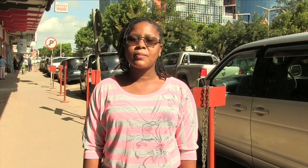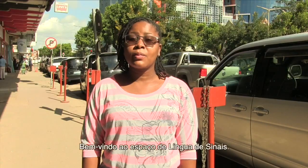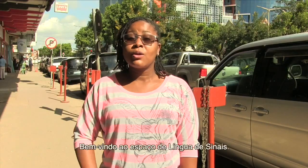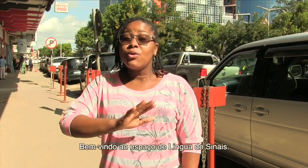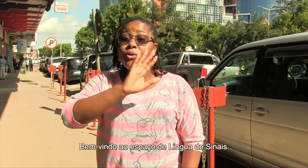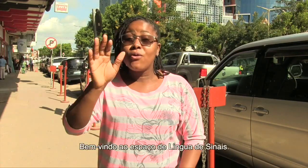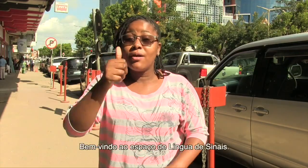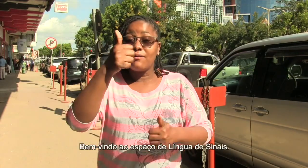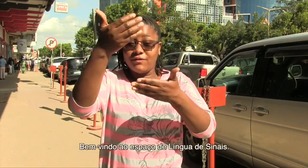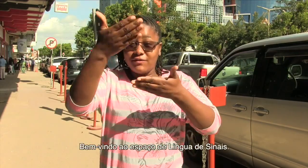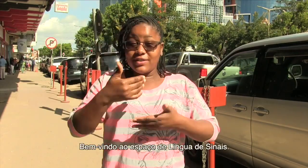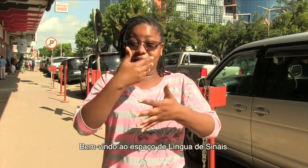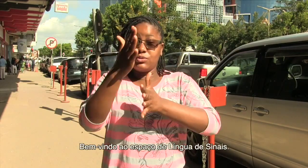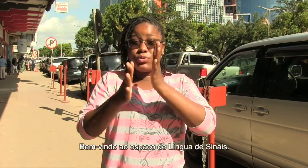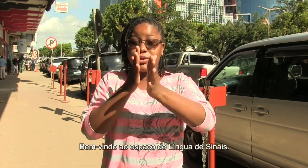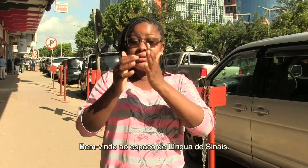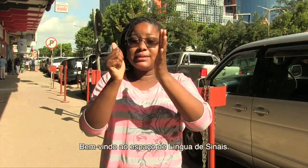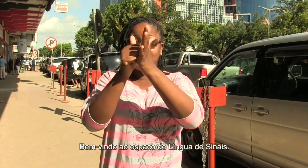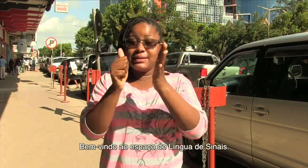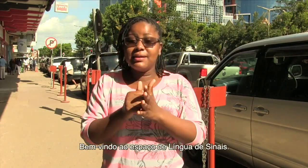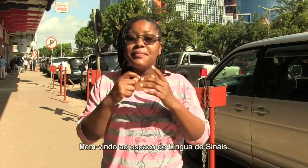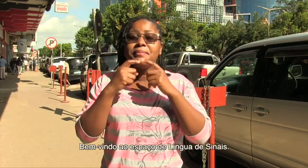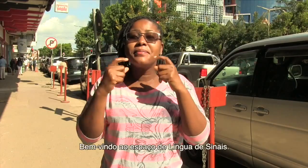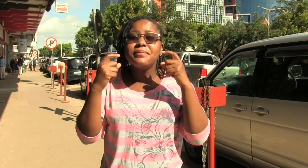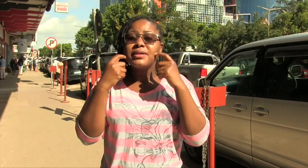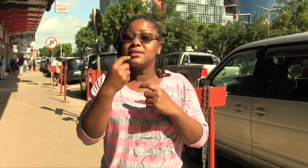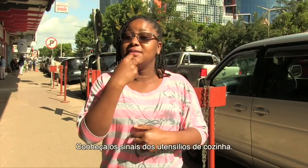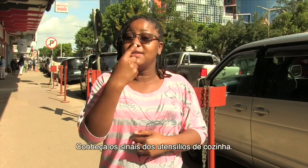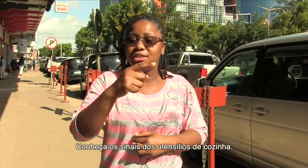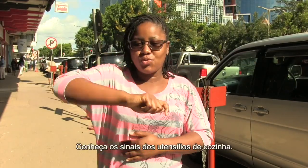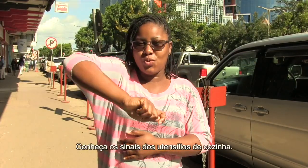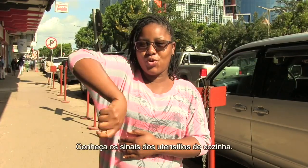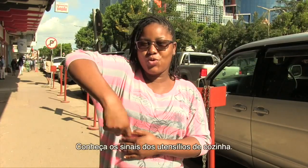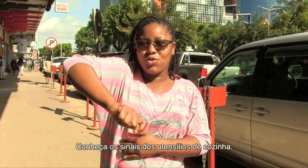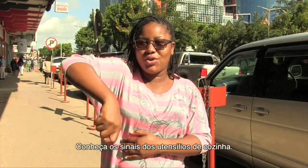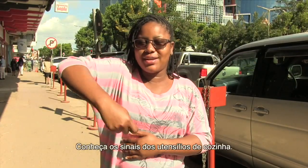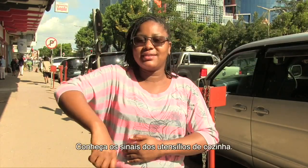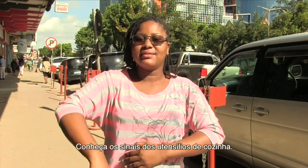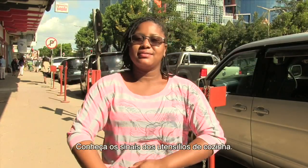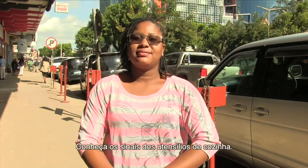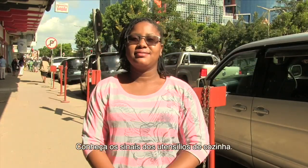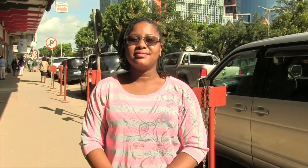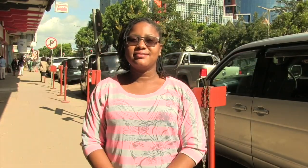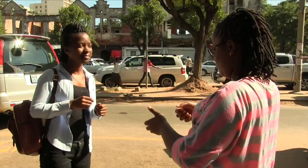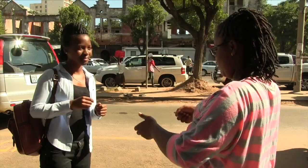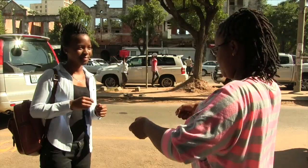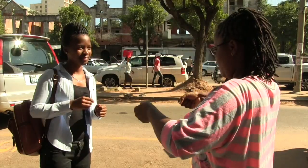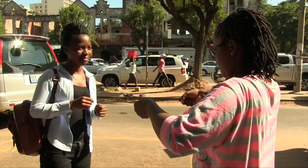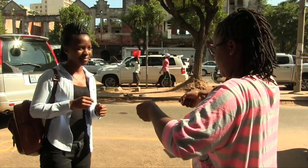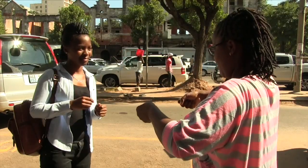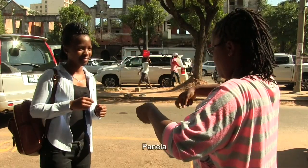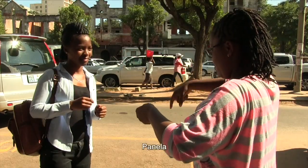Olá! Seja bem-vindo ao espaço da língua de sinais. Conheça os sinais dos utensílios da cozinha.